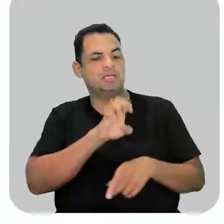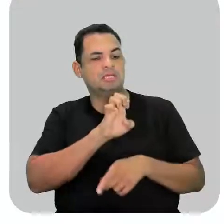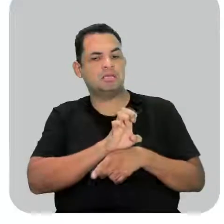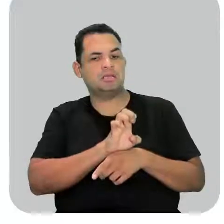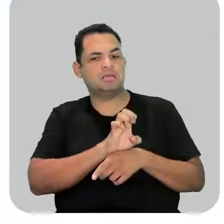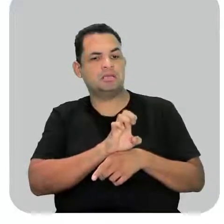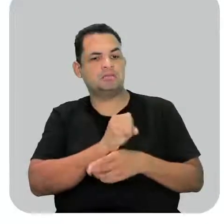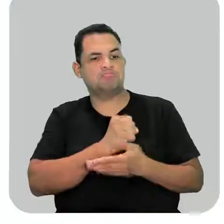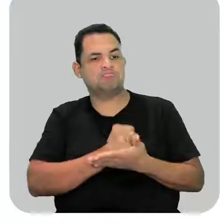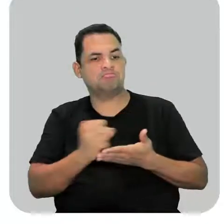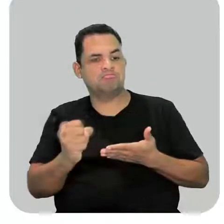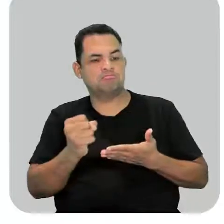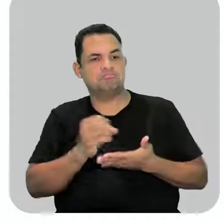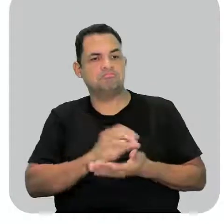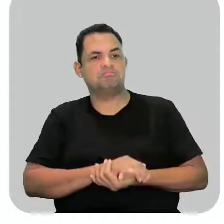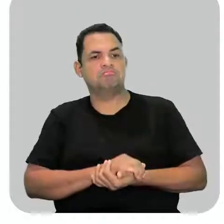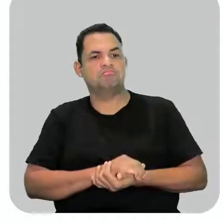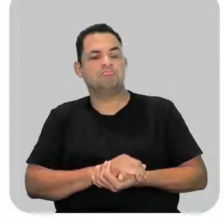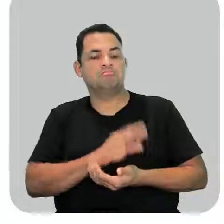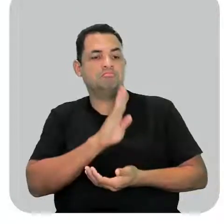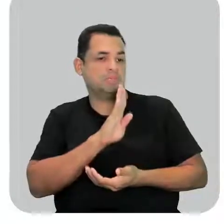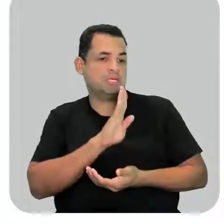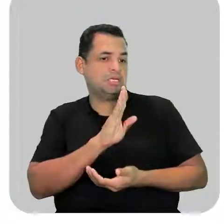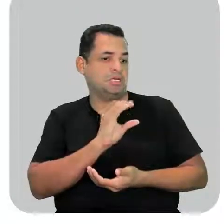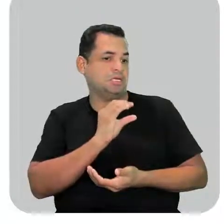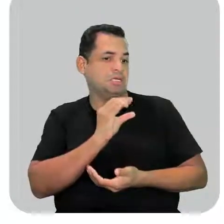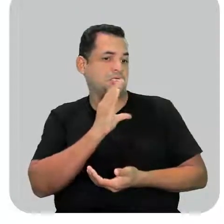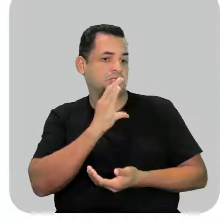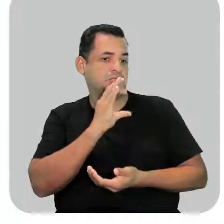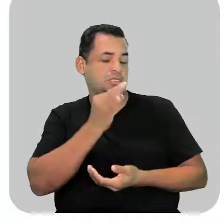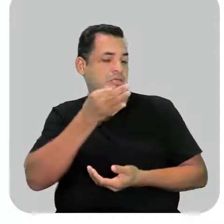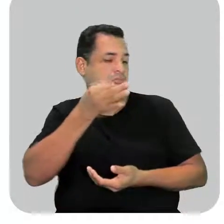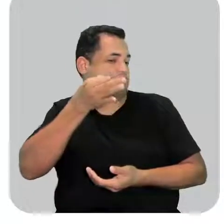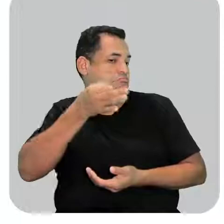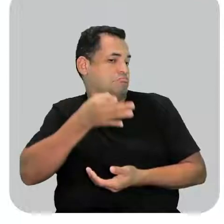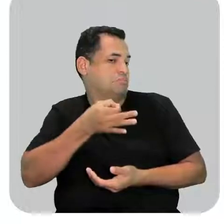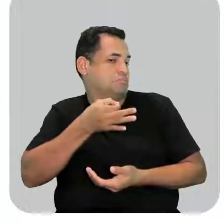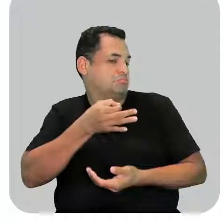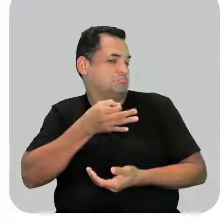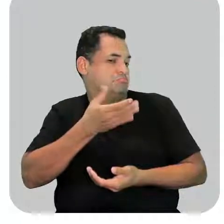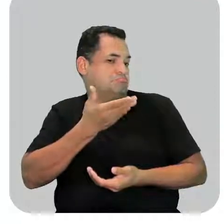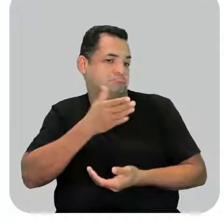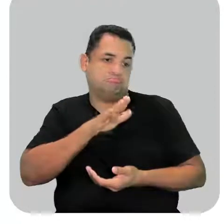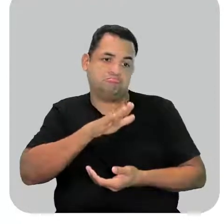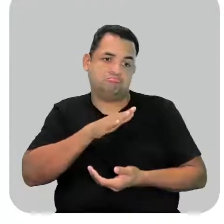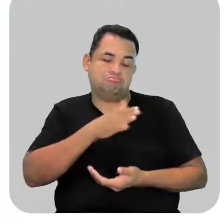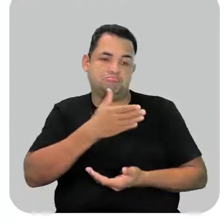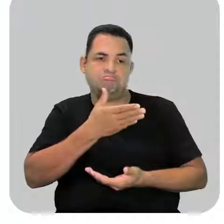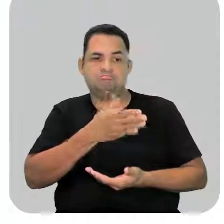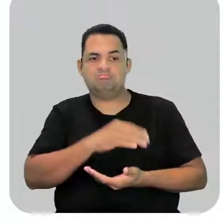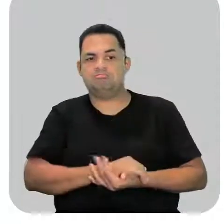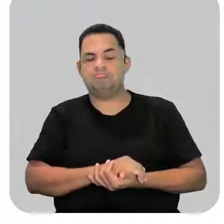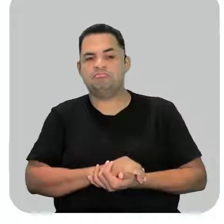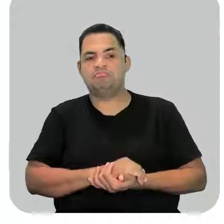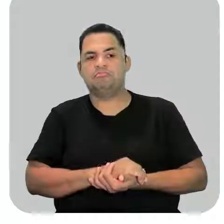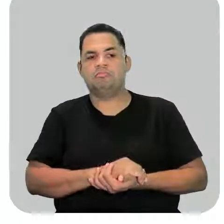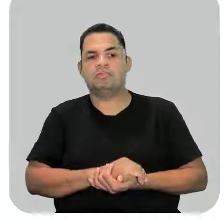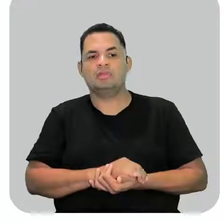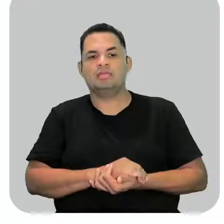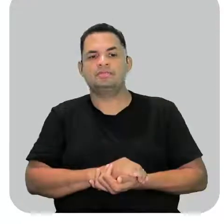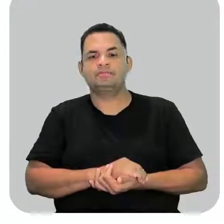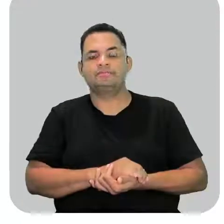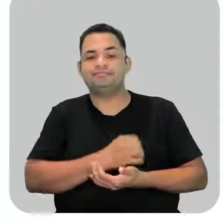também. Ficamos entre a letra B e a letra C. E aí, o que vai determinar qual delas é a correta vai